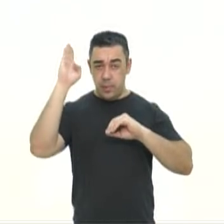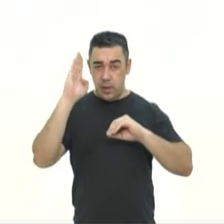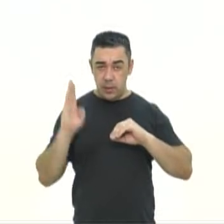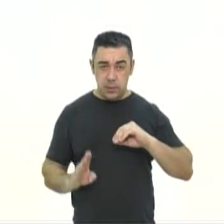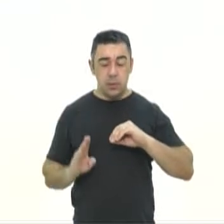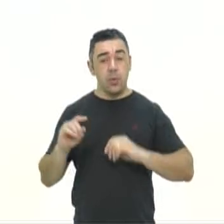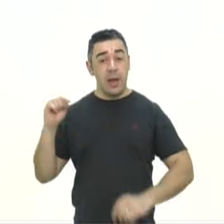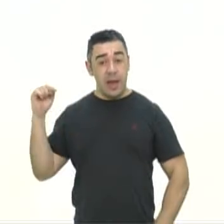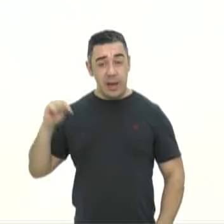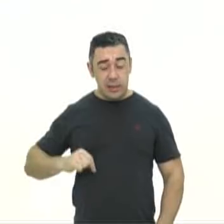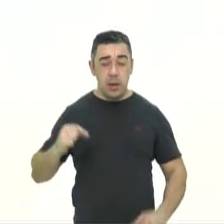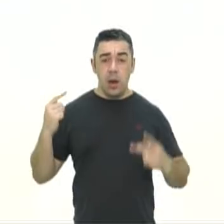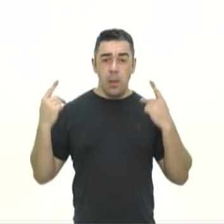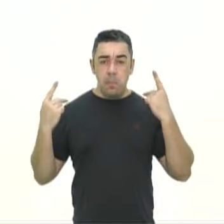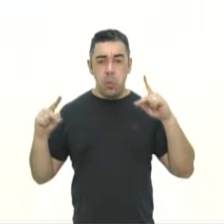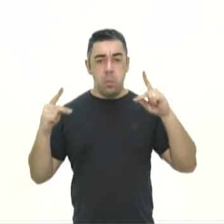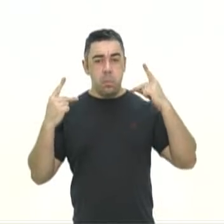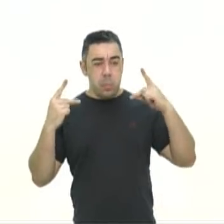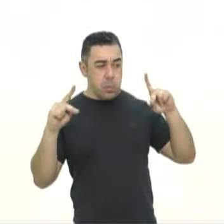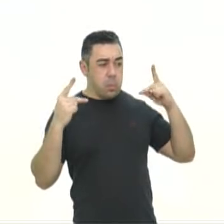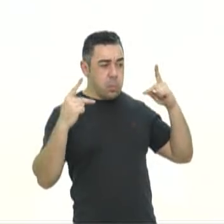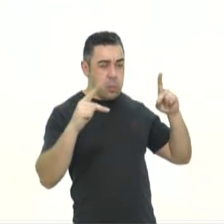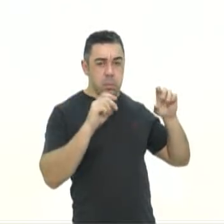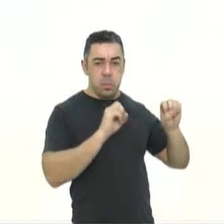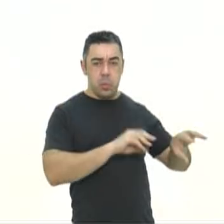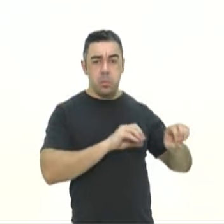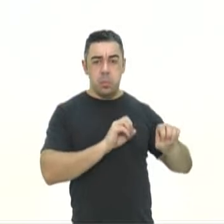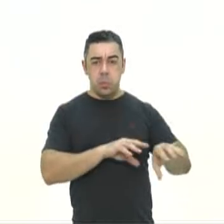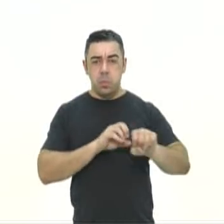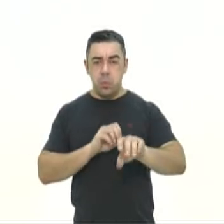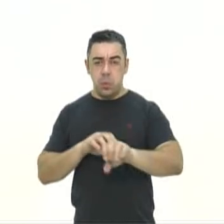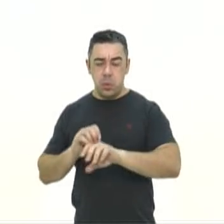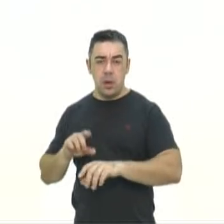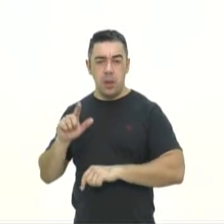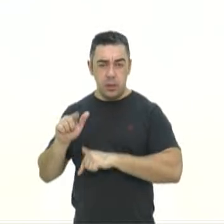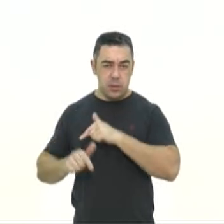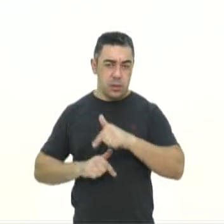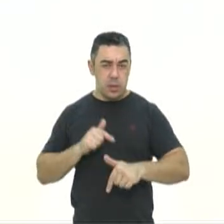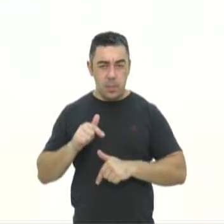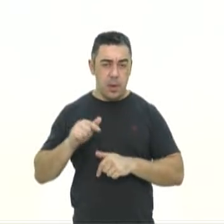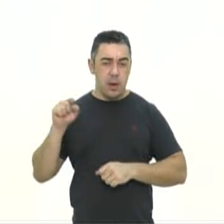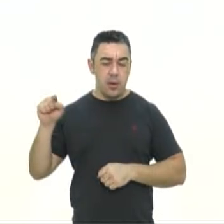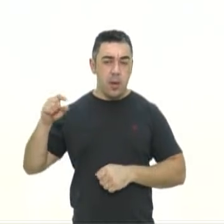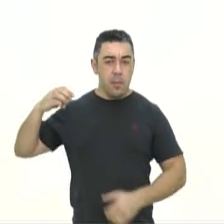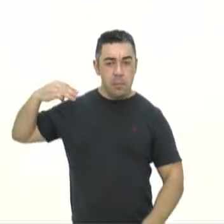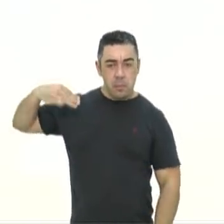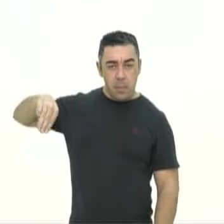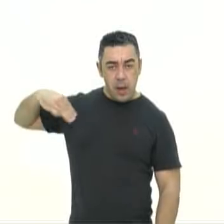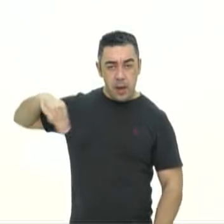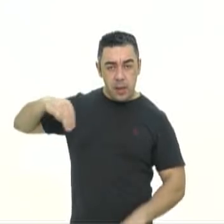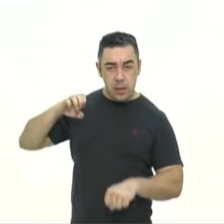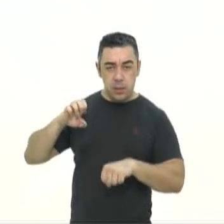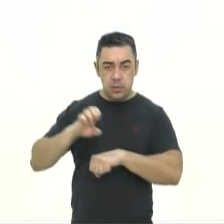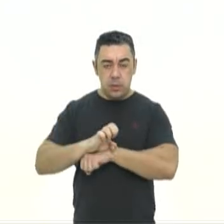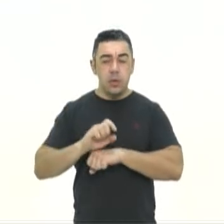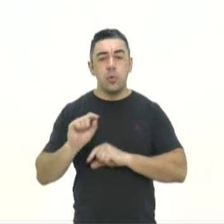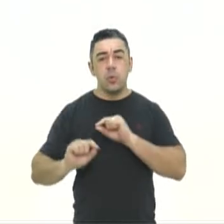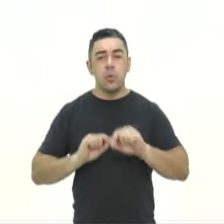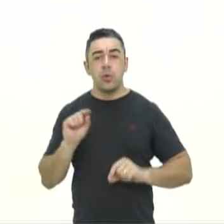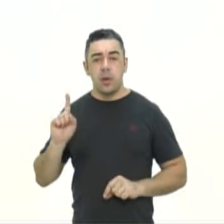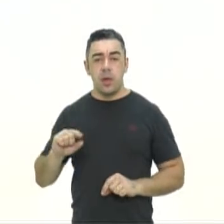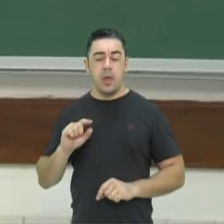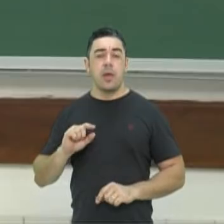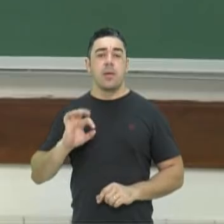excelente pregador e desenvolveu um incansável trabalho missionário no Maranhão, chefiando a missão